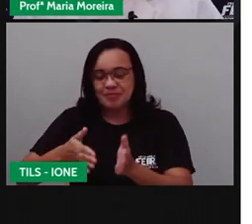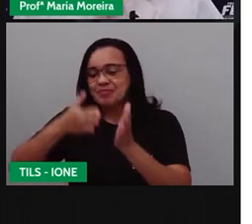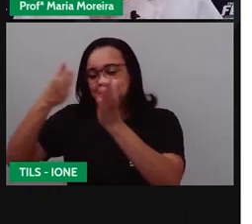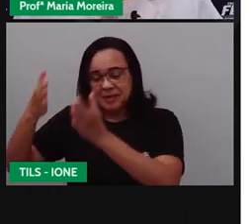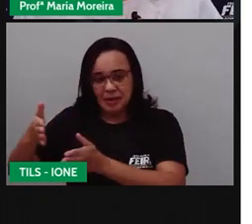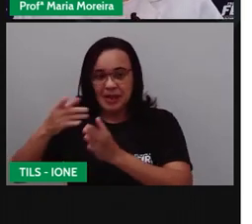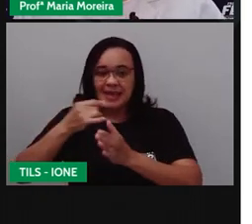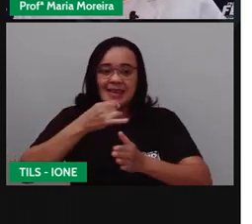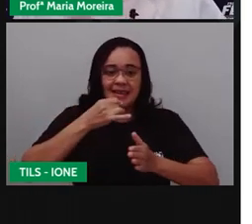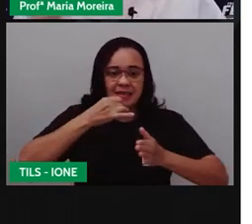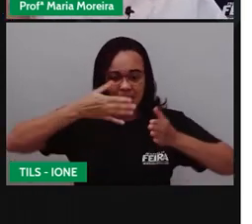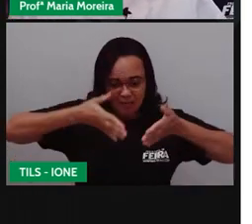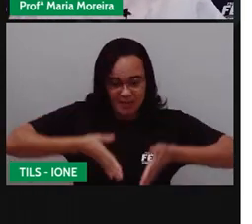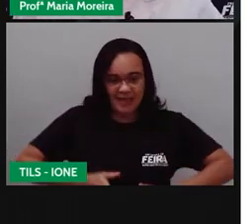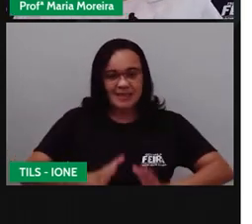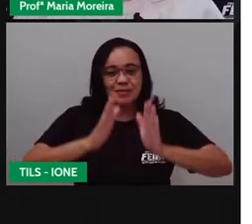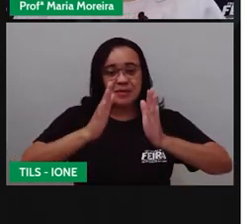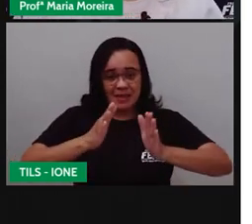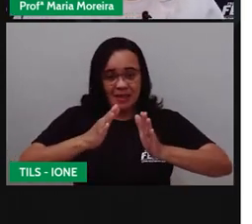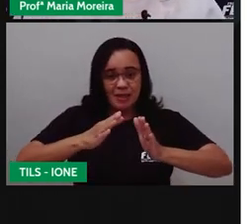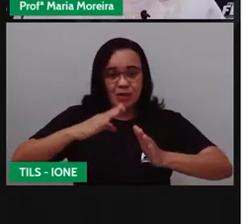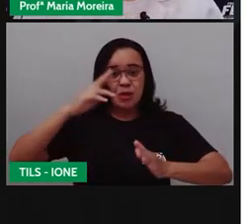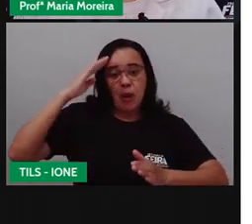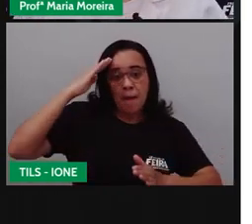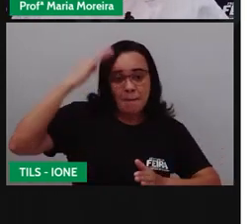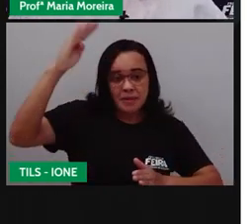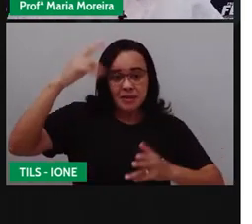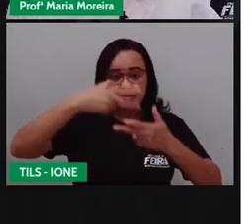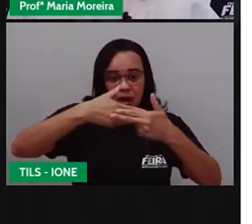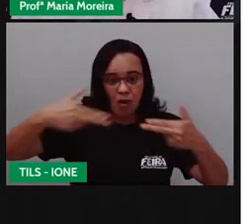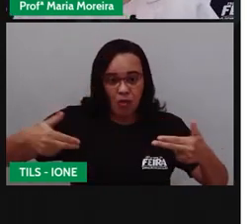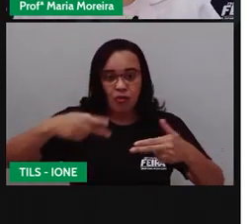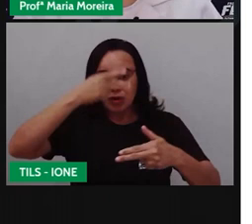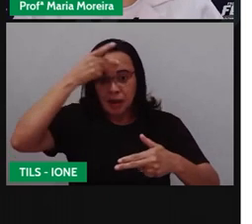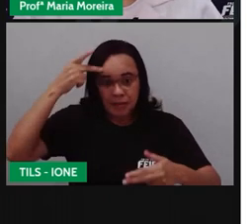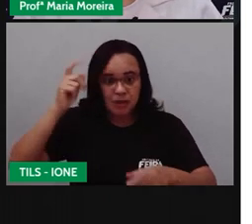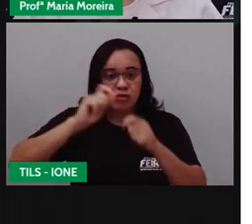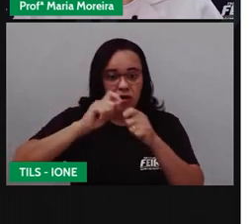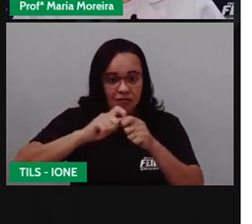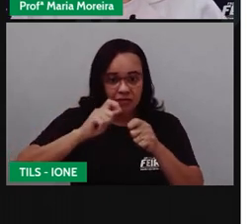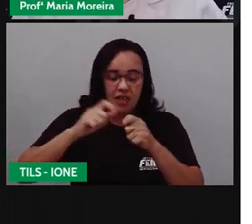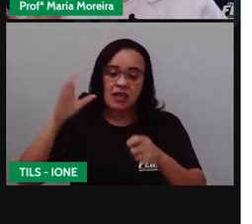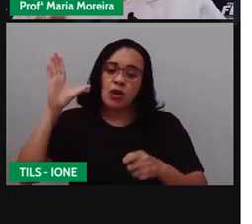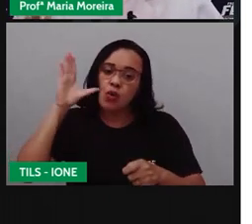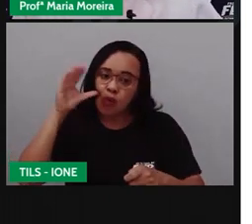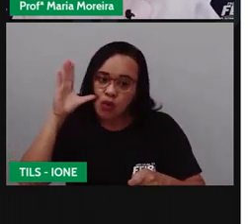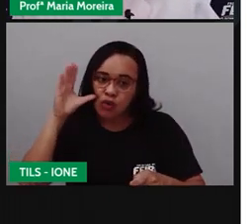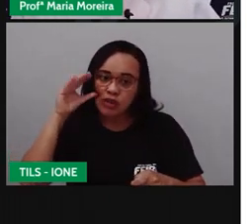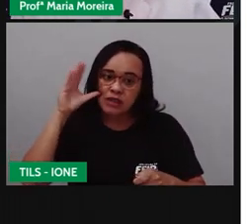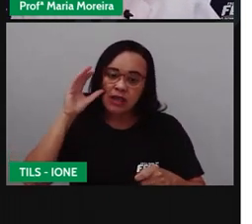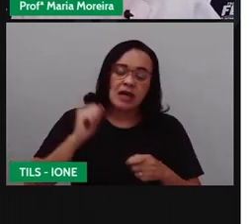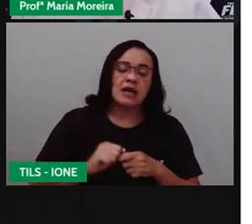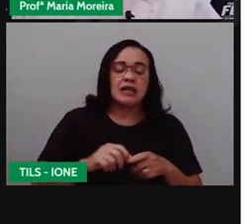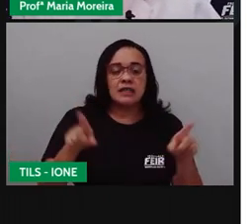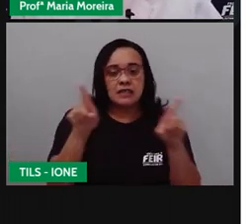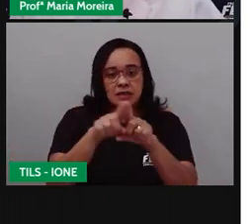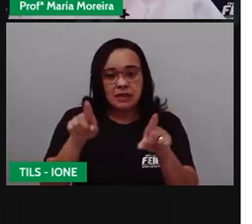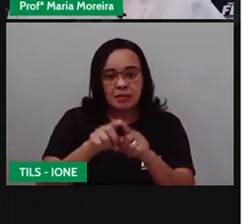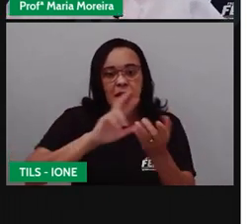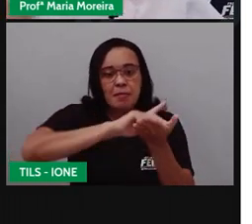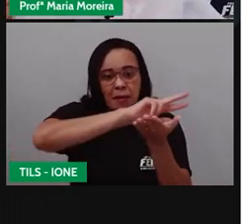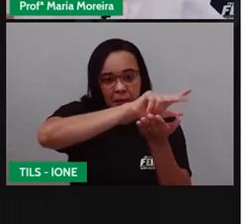sobre o nascimento. Nascimento, principais feitos, obras, morte, curiosidades. Então, eu posso também dividir o